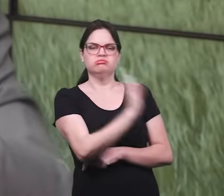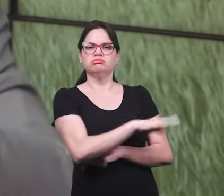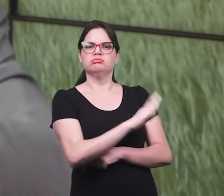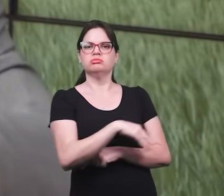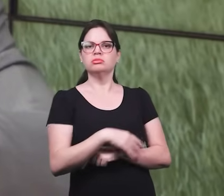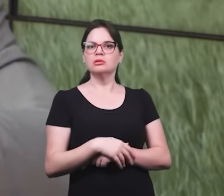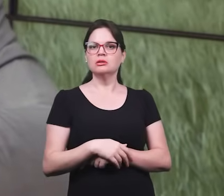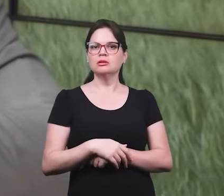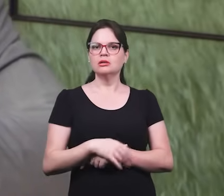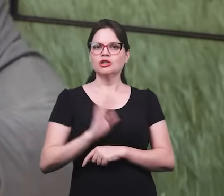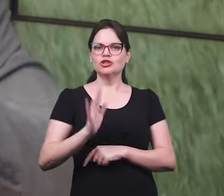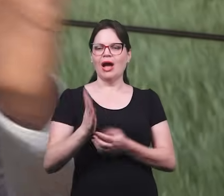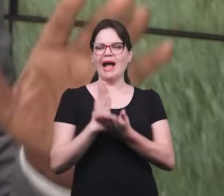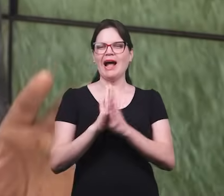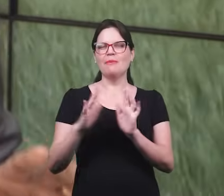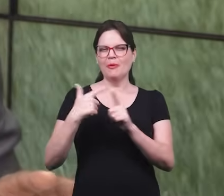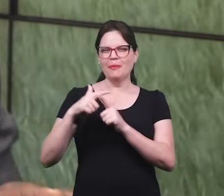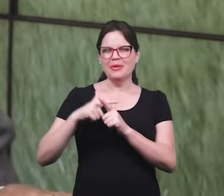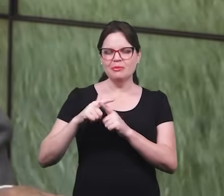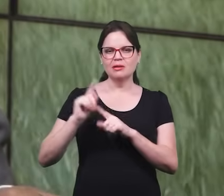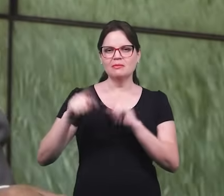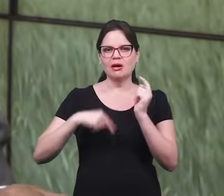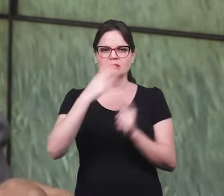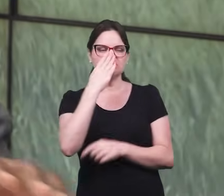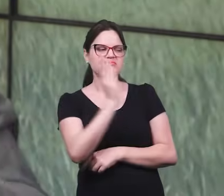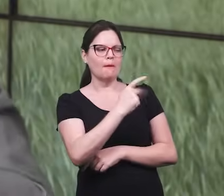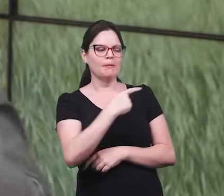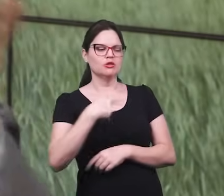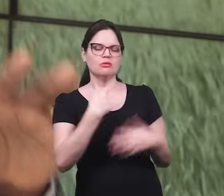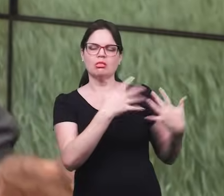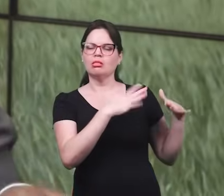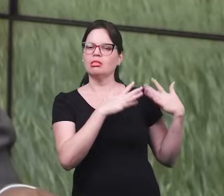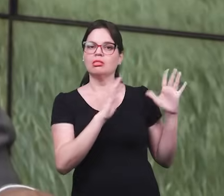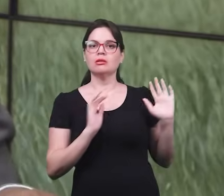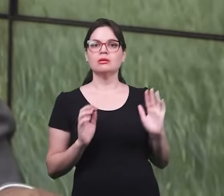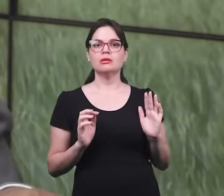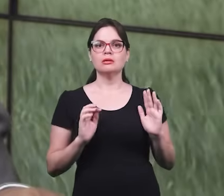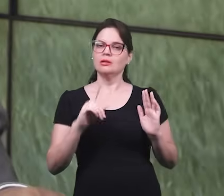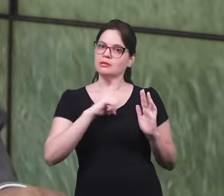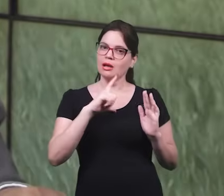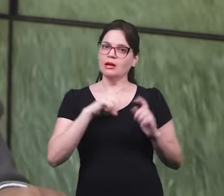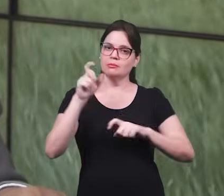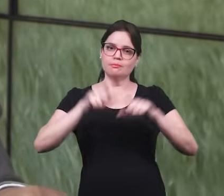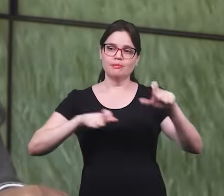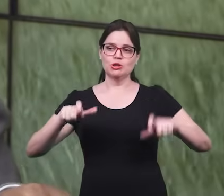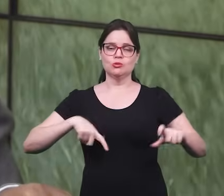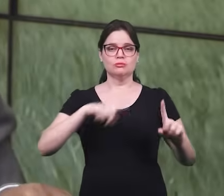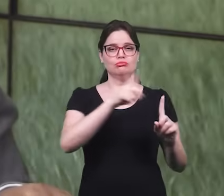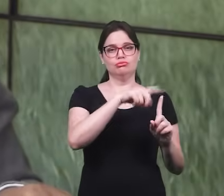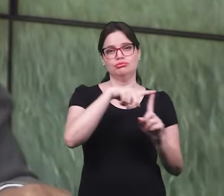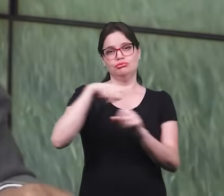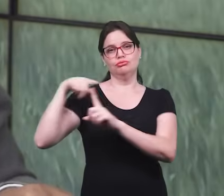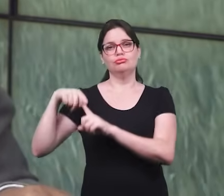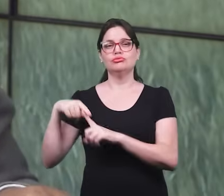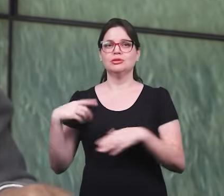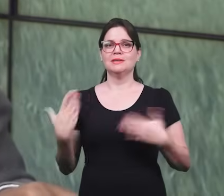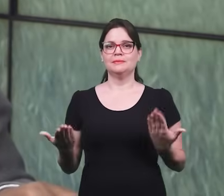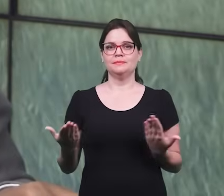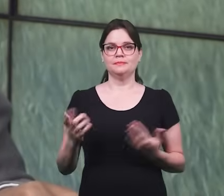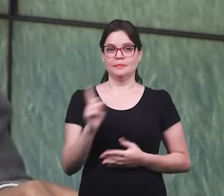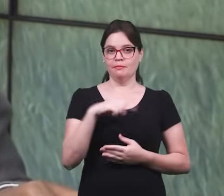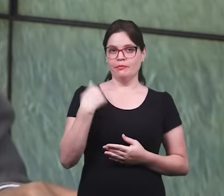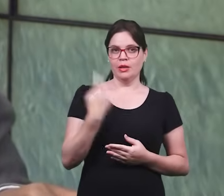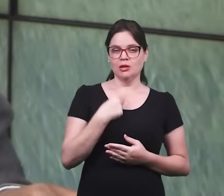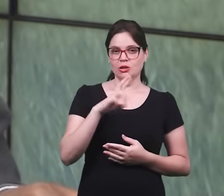momentos quando já foram embora e passou bem passou o problema dela e e e a gente vai contabilizar